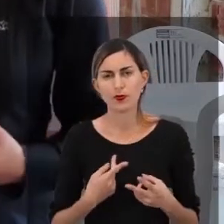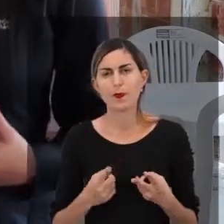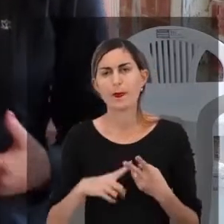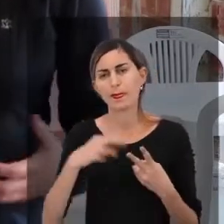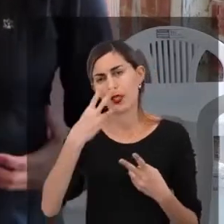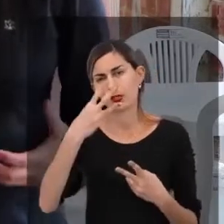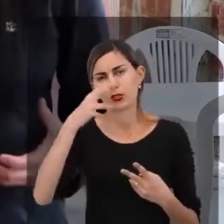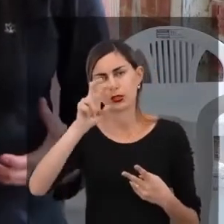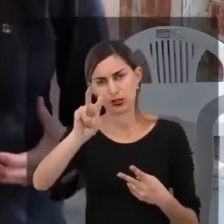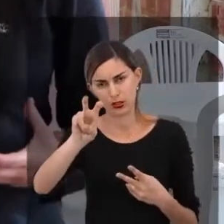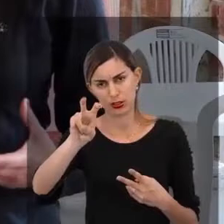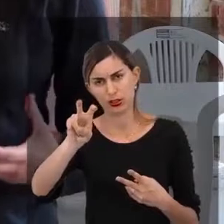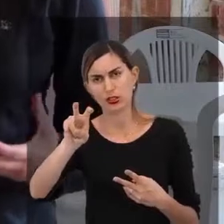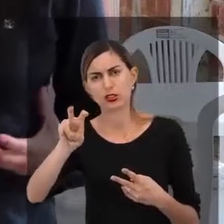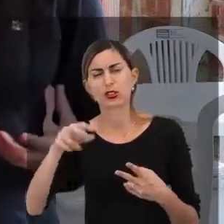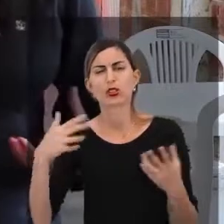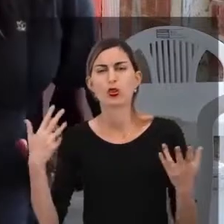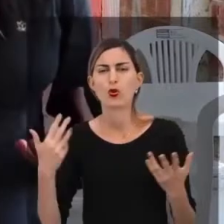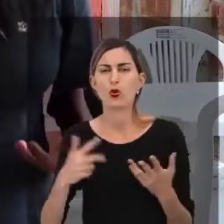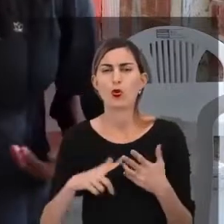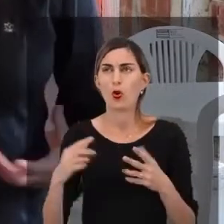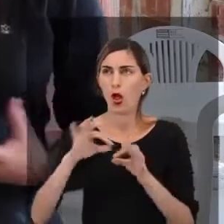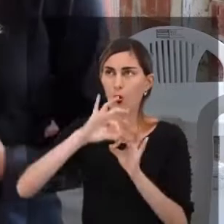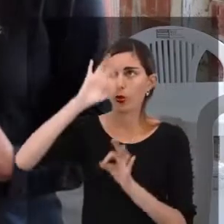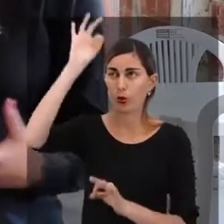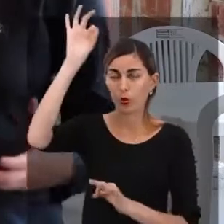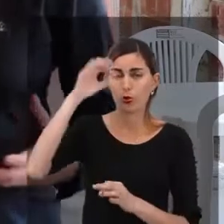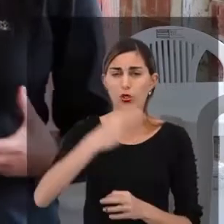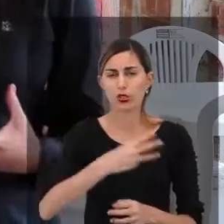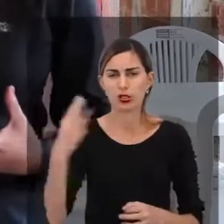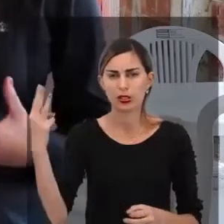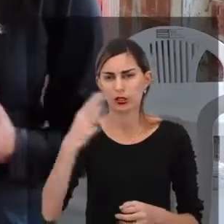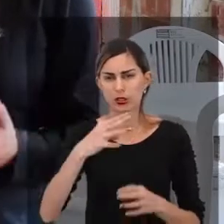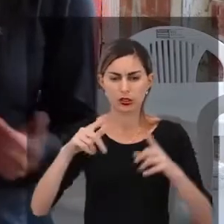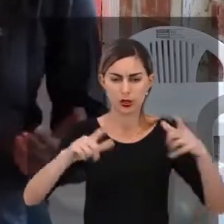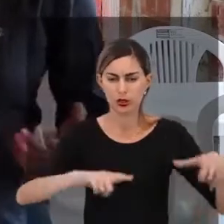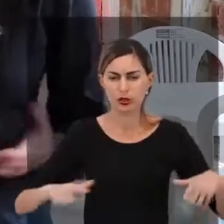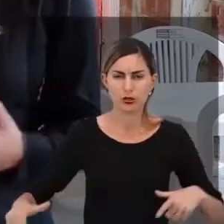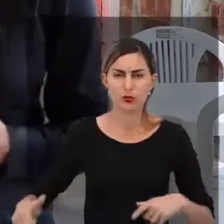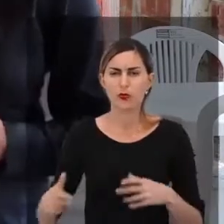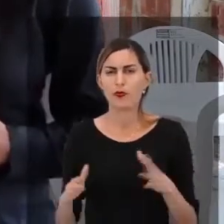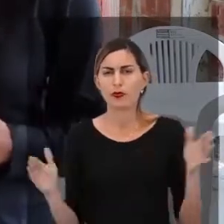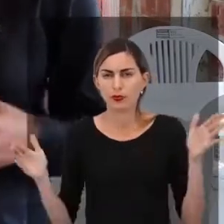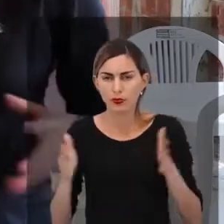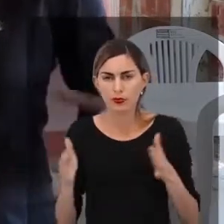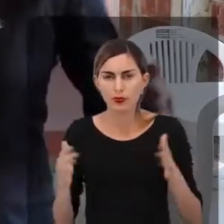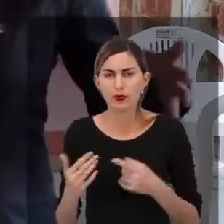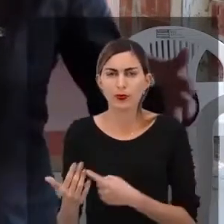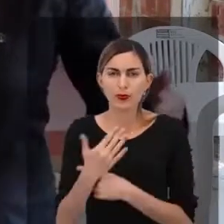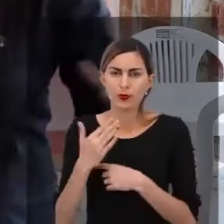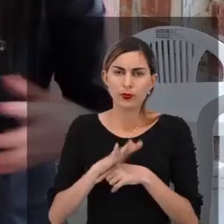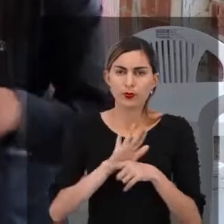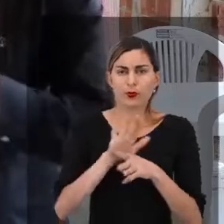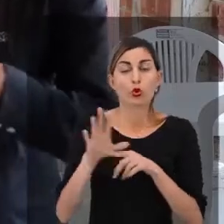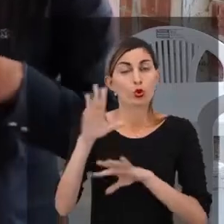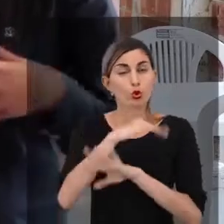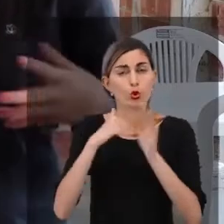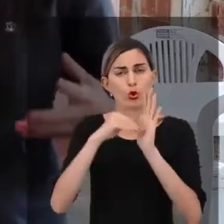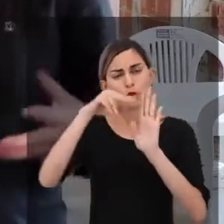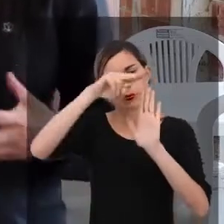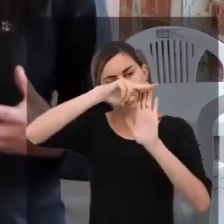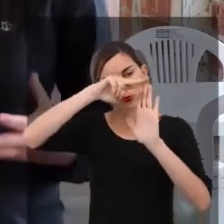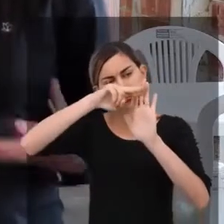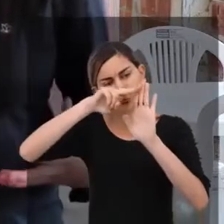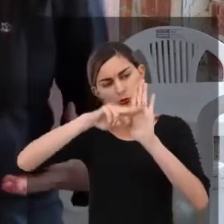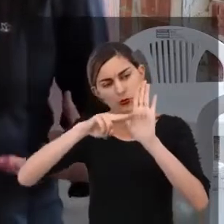individual. A 35, que está muito altura, em eminência, né? Que é a altura. A 33, que é espaço confinado. Então, é um auxílio de todas